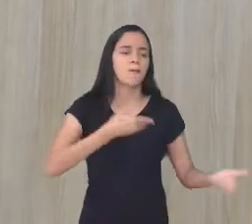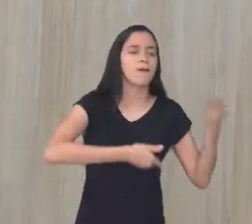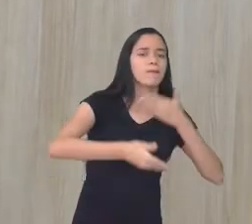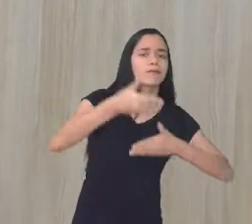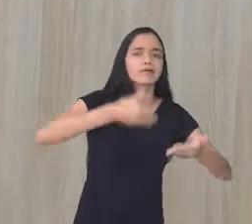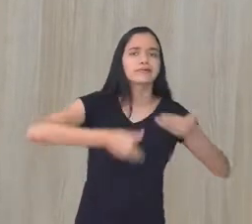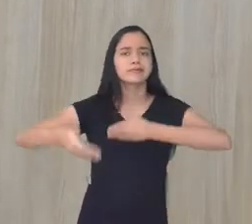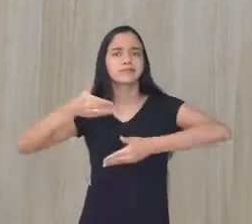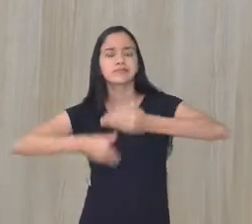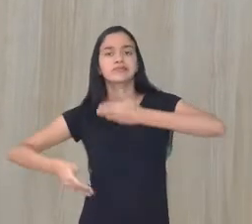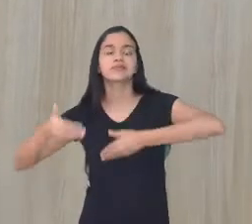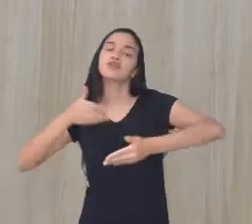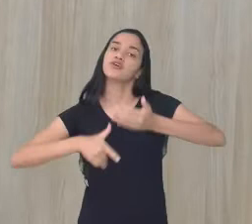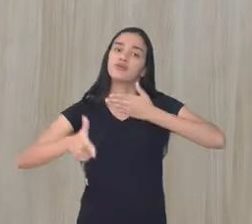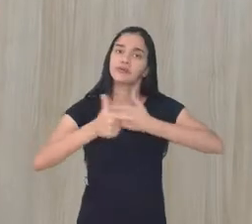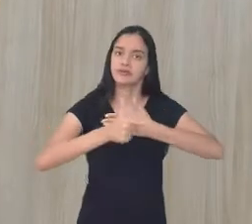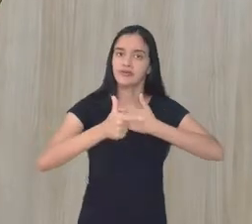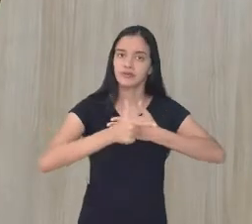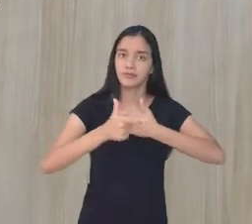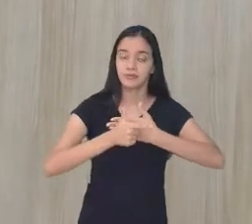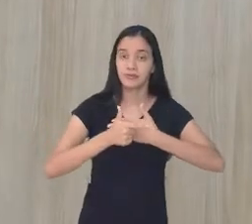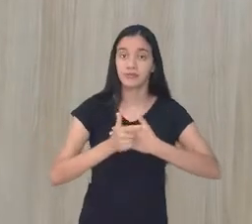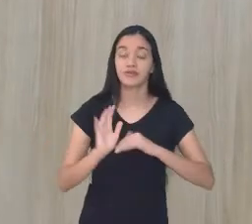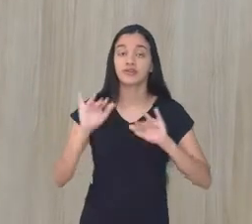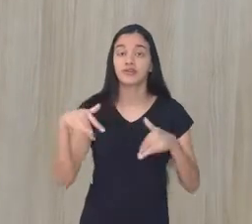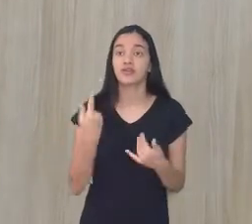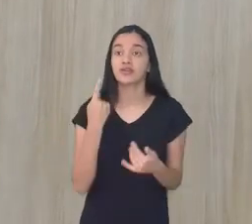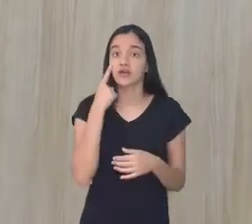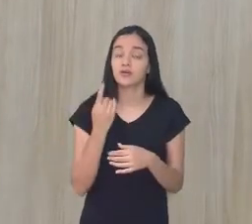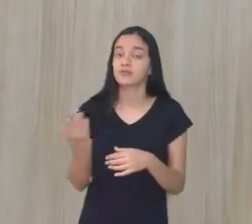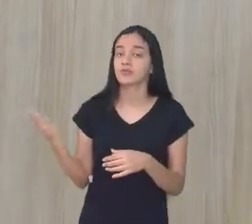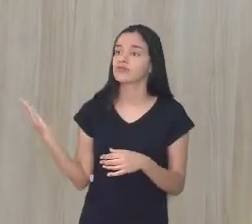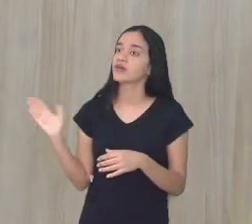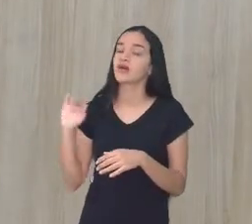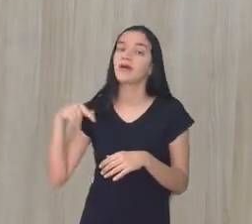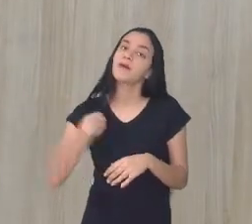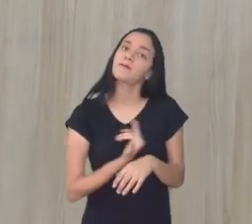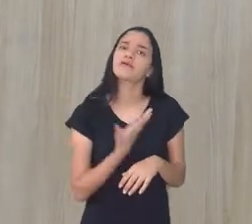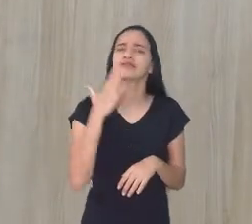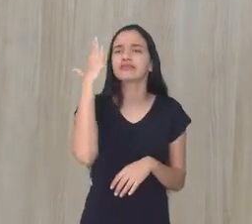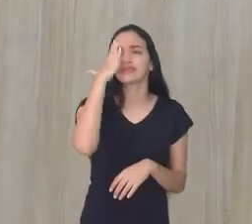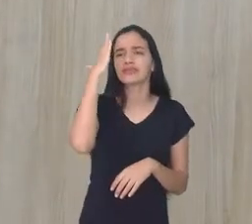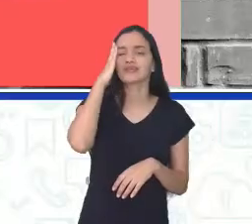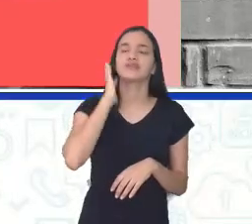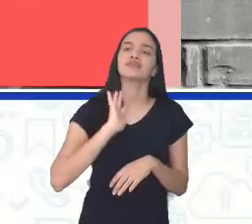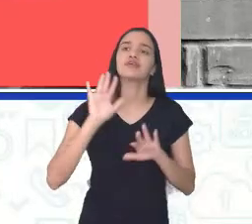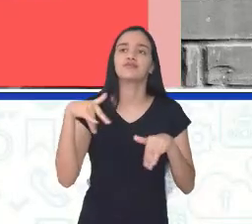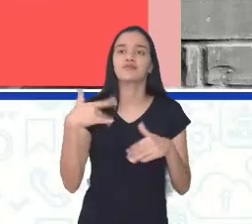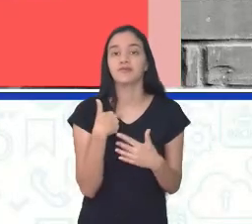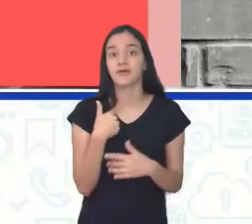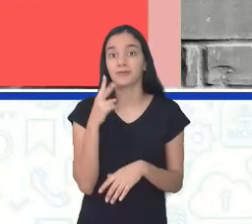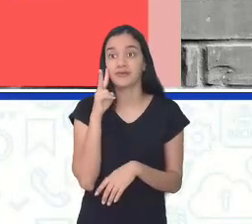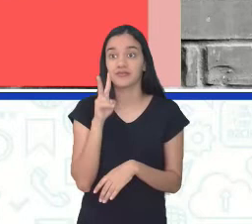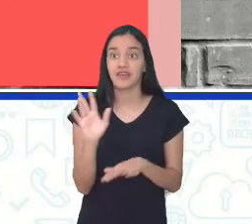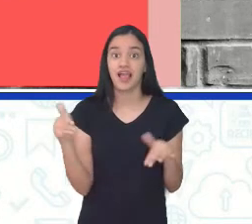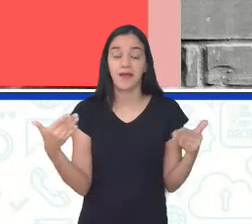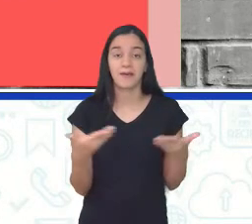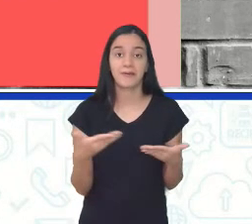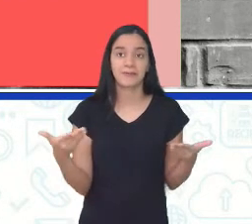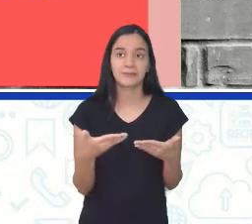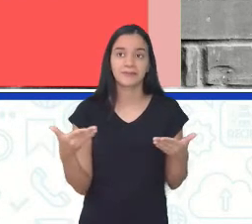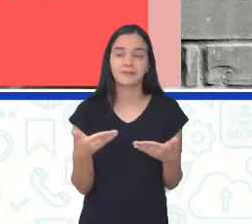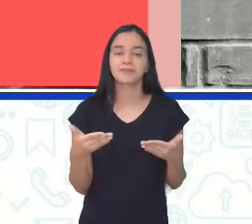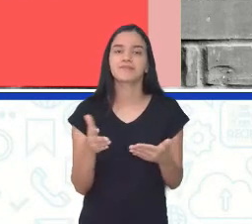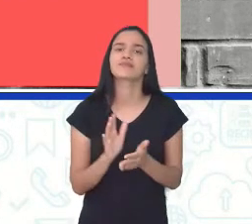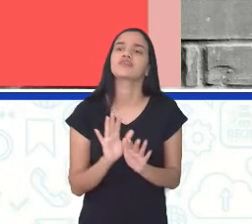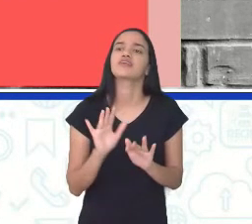ao outro o bom funcionamento. E aí, para a gente poder entender, vamos ver o que eu vou trazer agora para vocês.